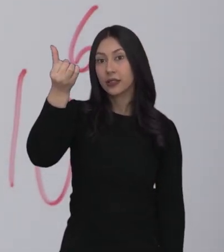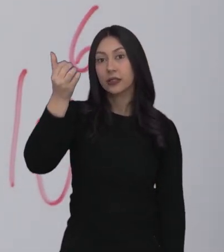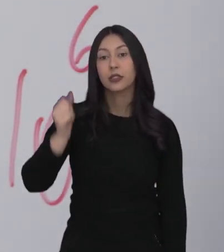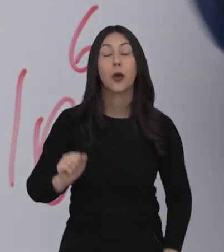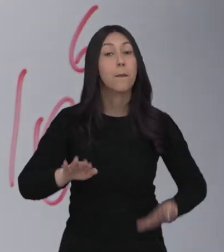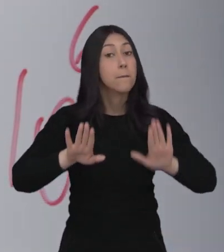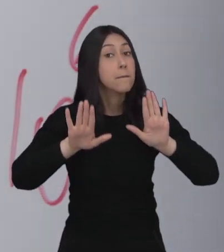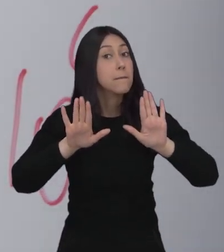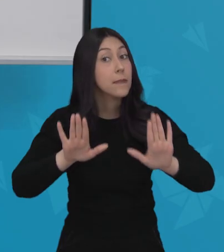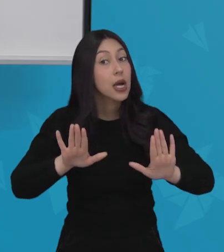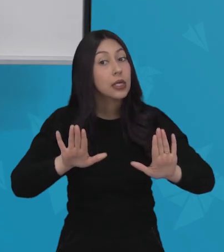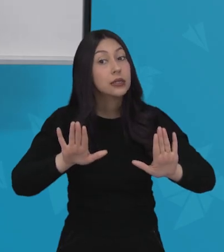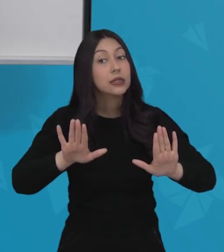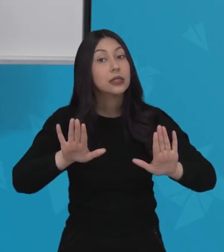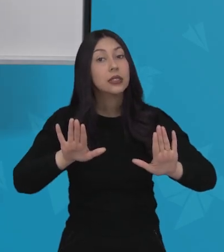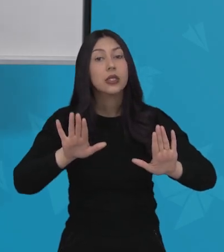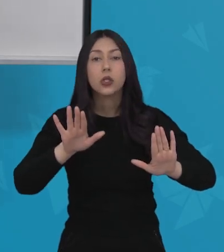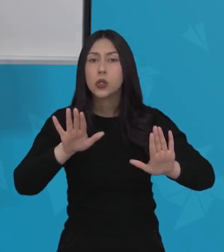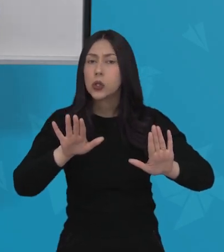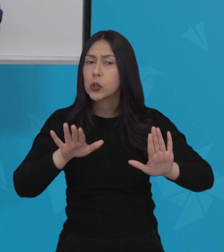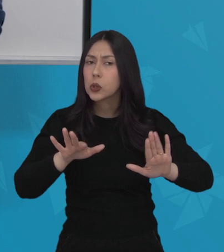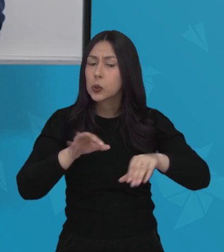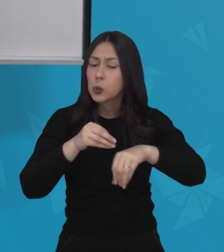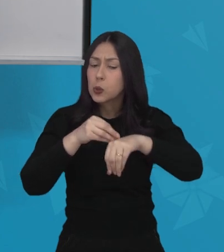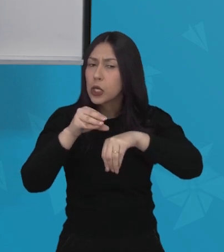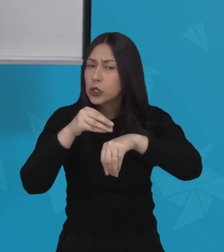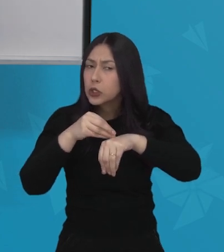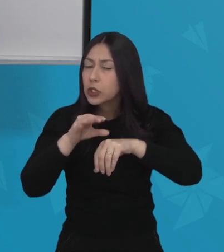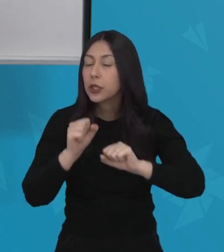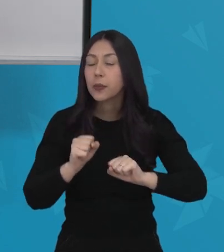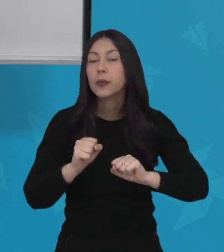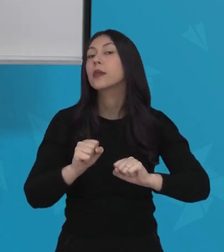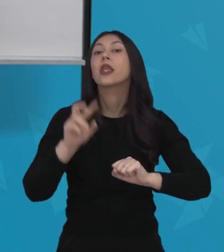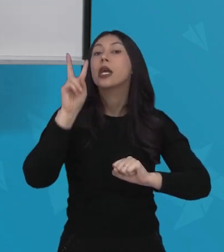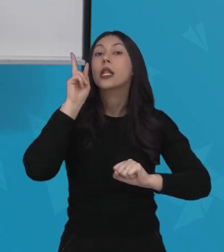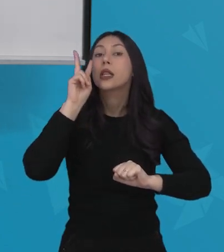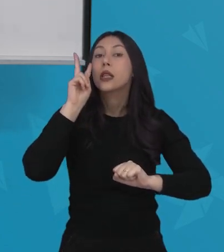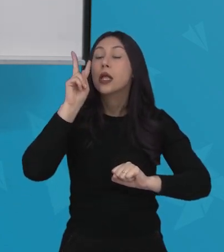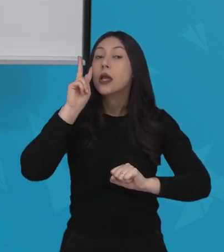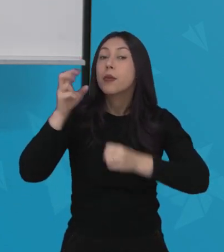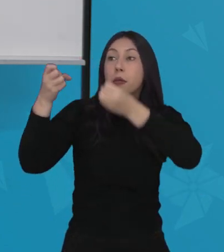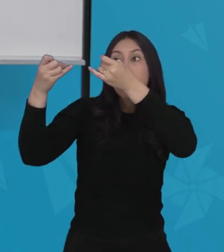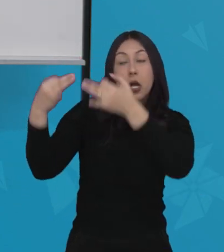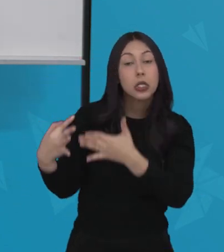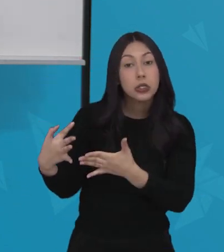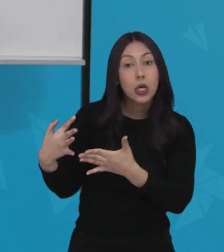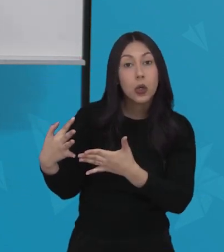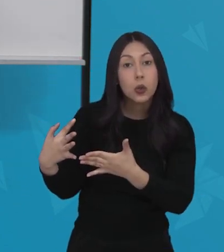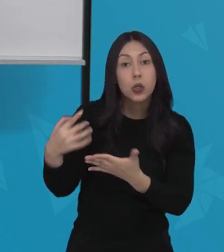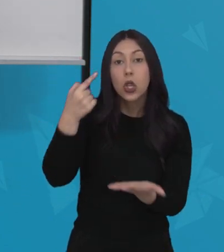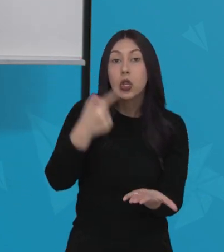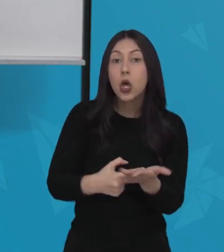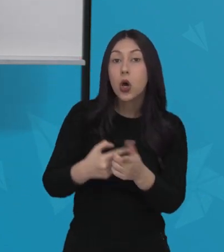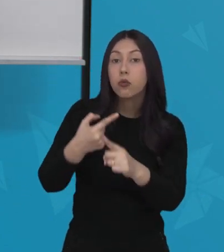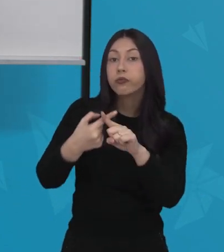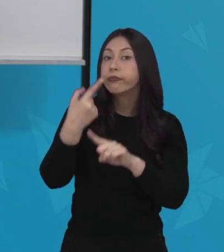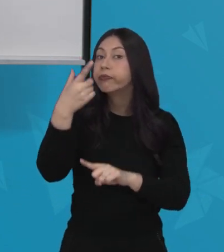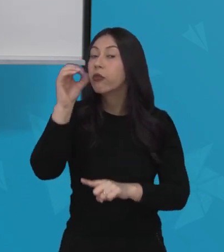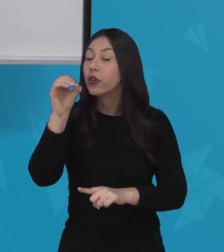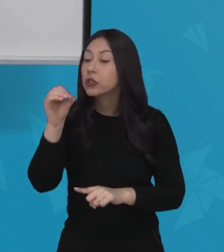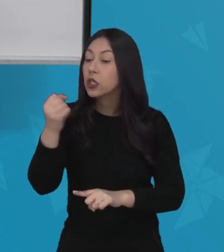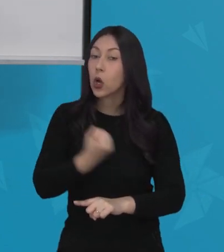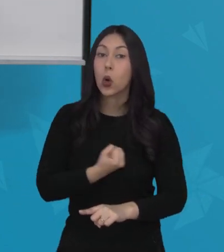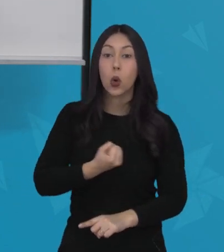sexta. Mas e aí, vale só um comentário importante. A gente falou que notação científica, o número que está multiplicando